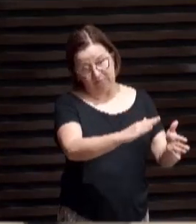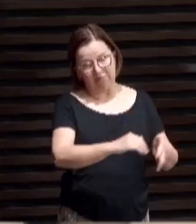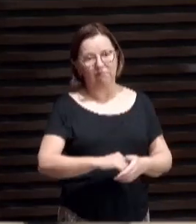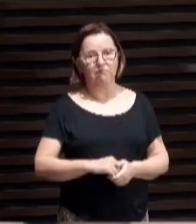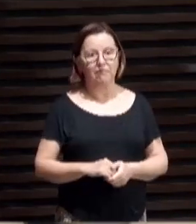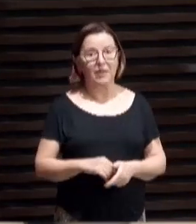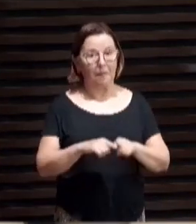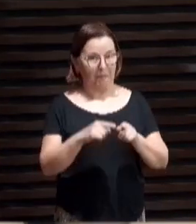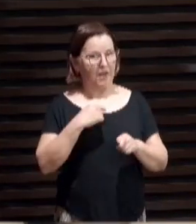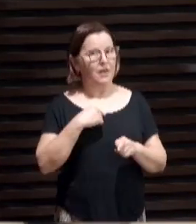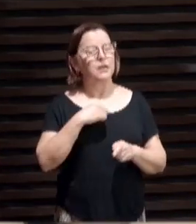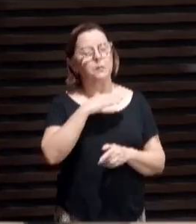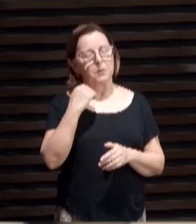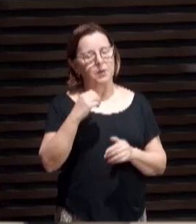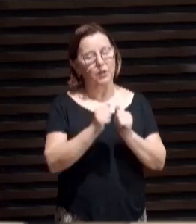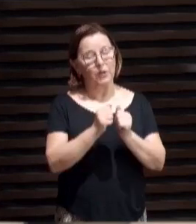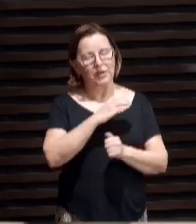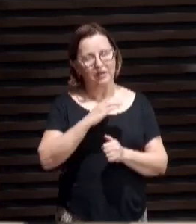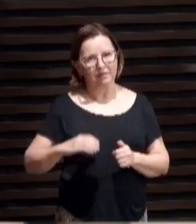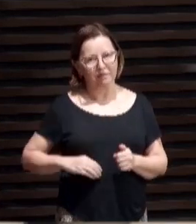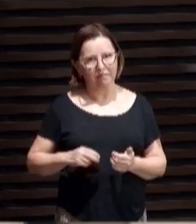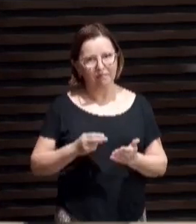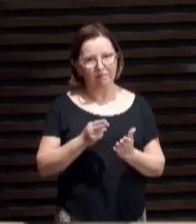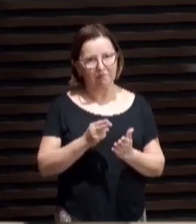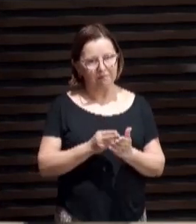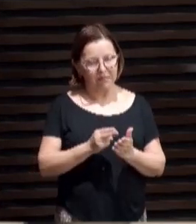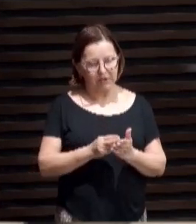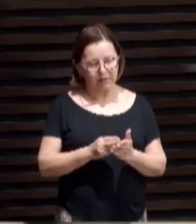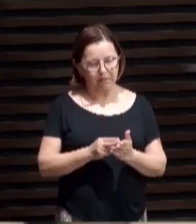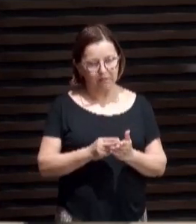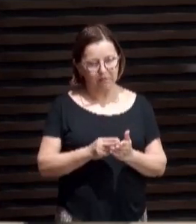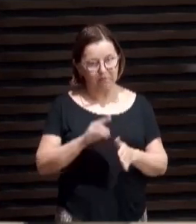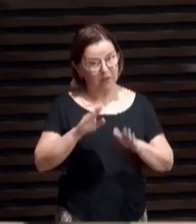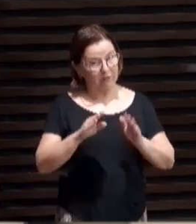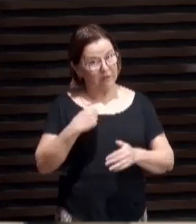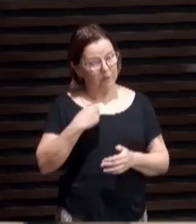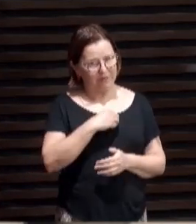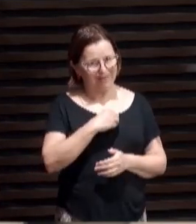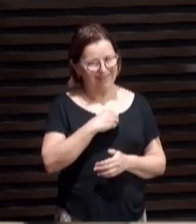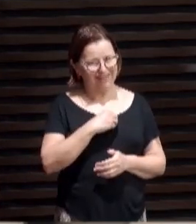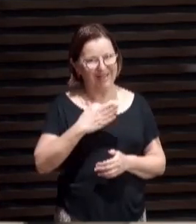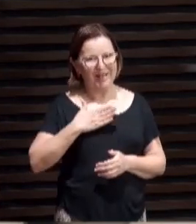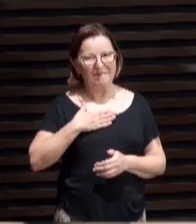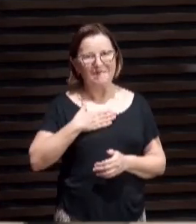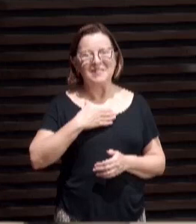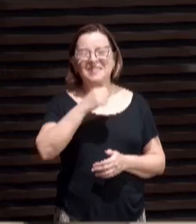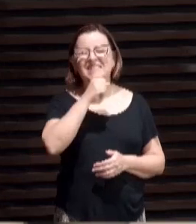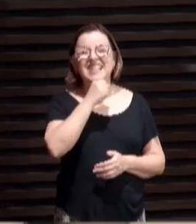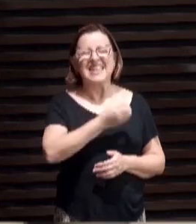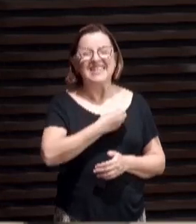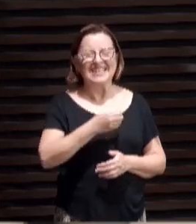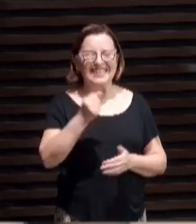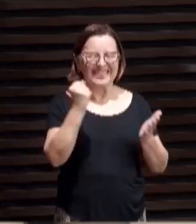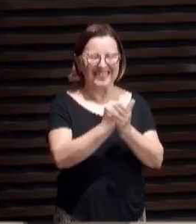Eu morri com Cristo, ainda que eu seja sujeito ao pecado. O meu velho homem está crucificado com Cristo, porque